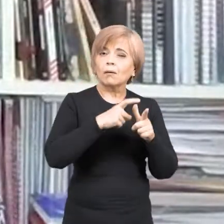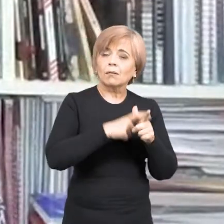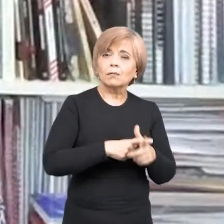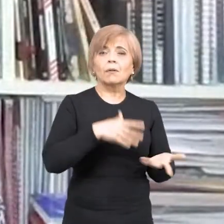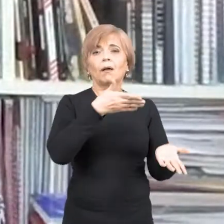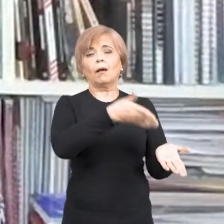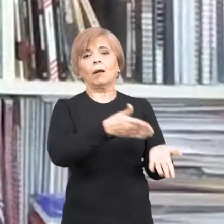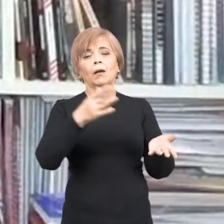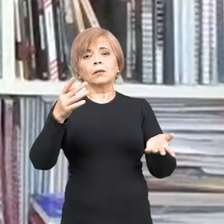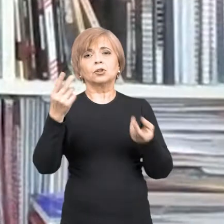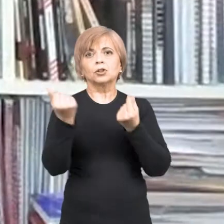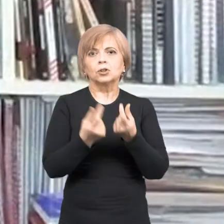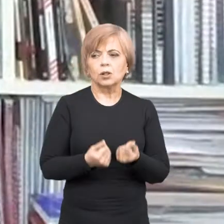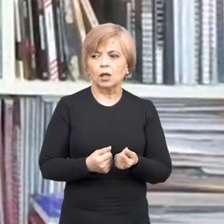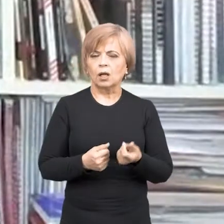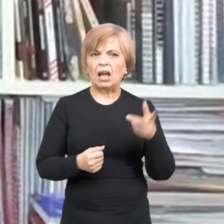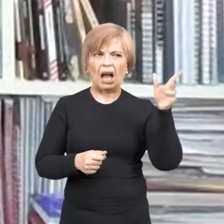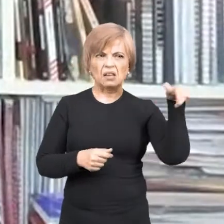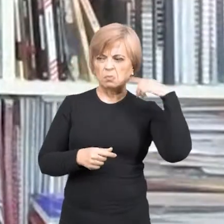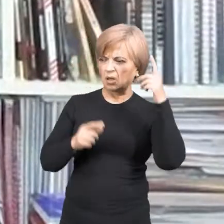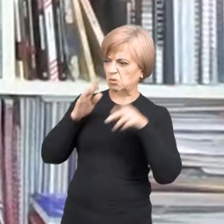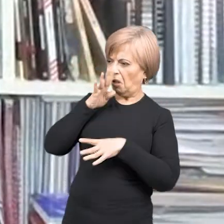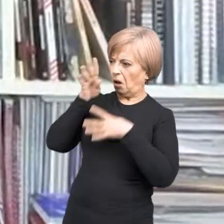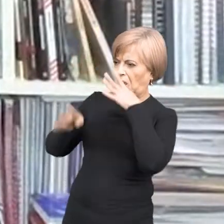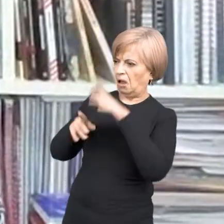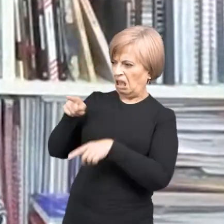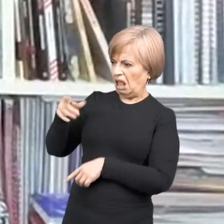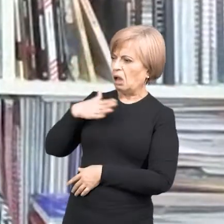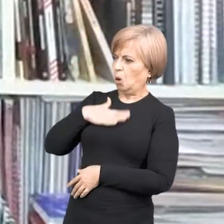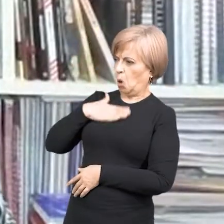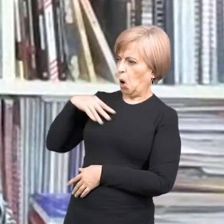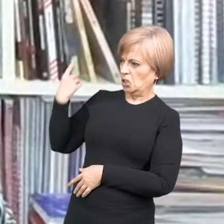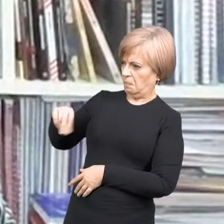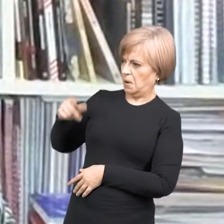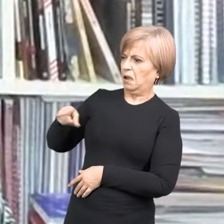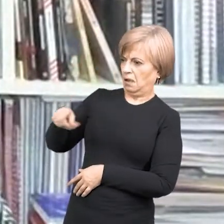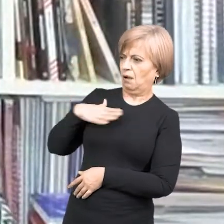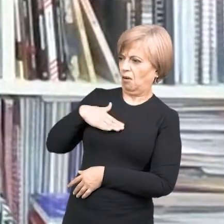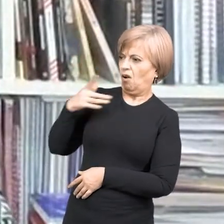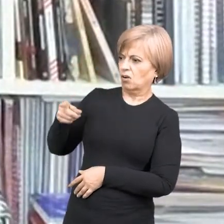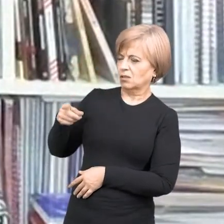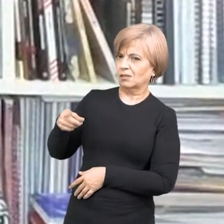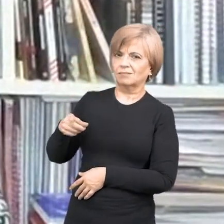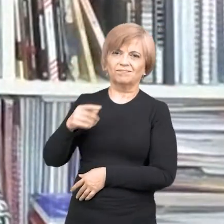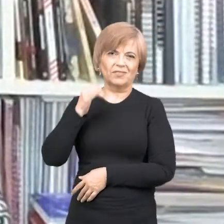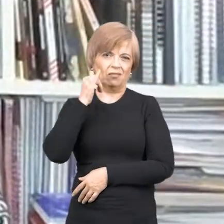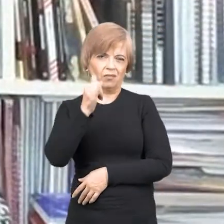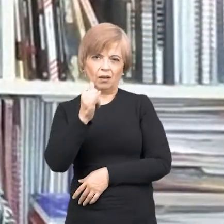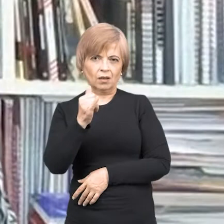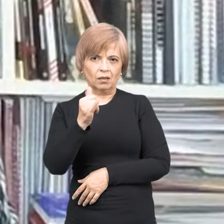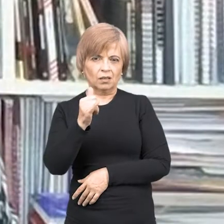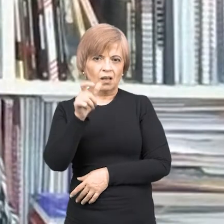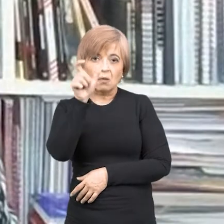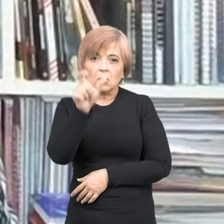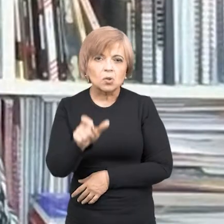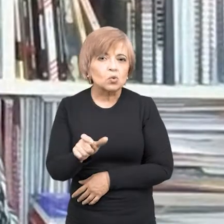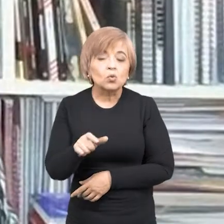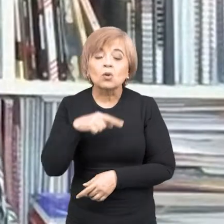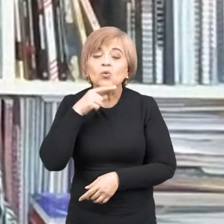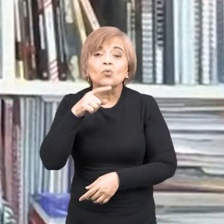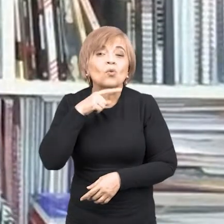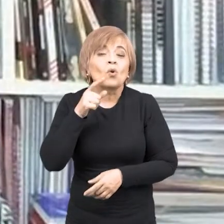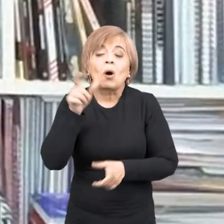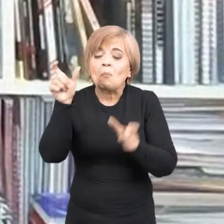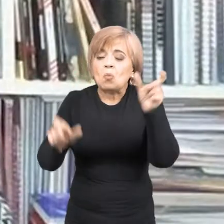porque ela não quer, ela gosta de apanhar. E aí eu quero frisar com vocês, nenhuma mulher gosta de apanhar, ninguém gosta de